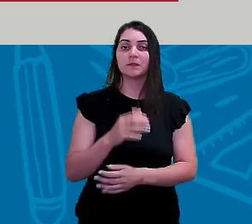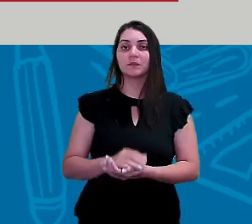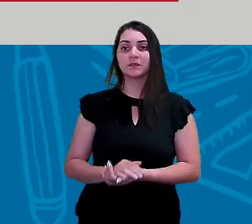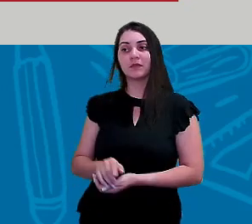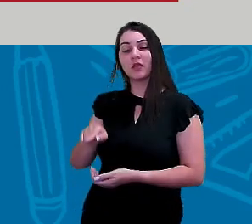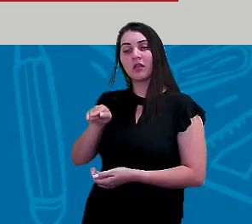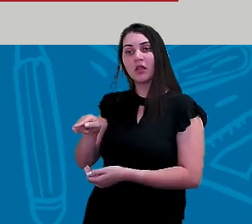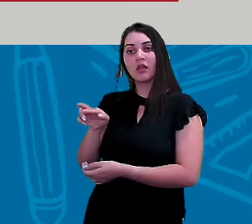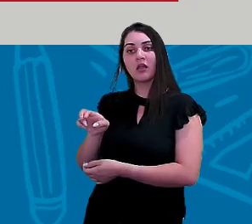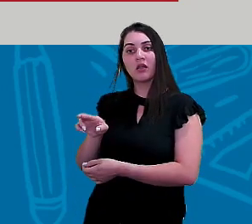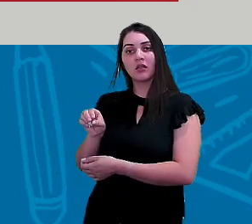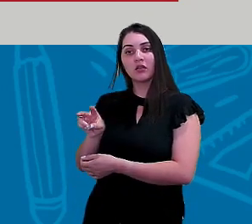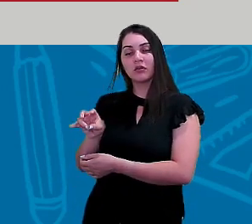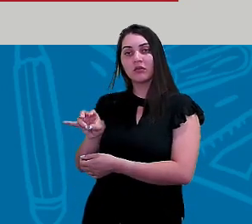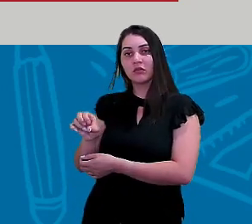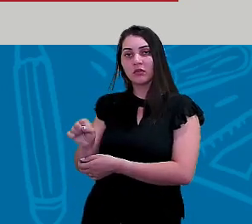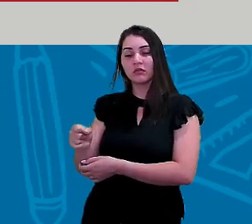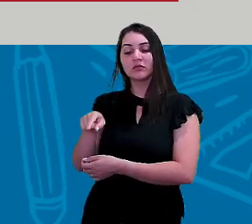os